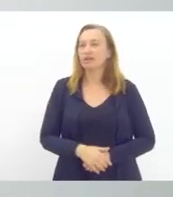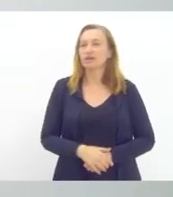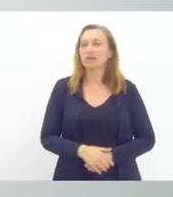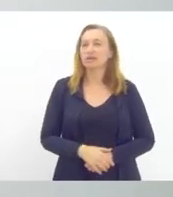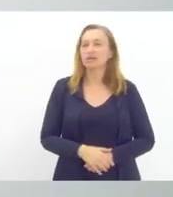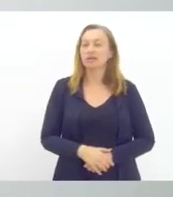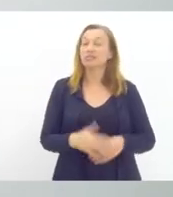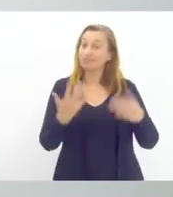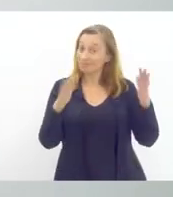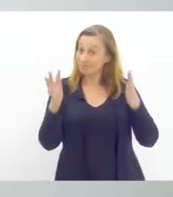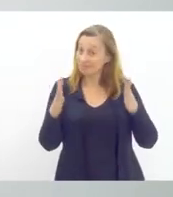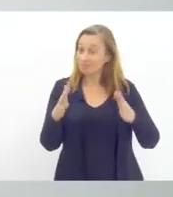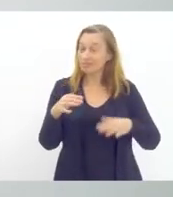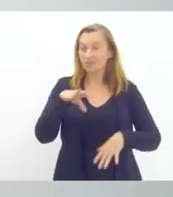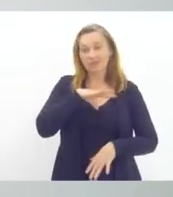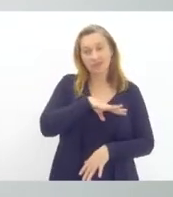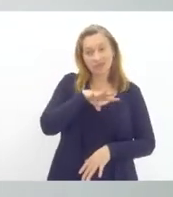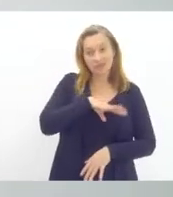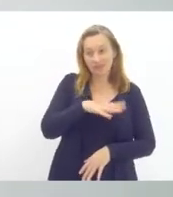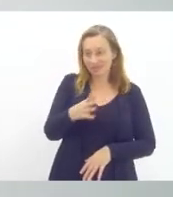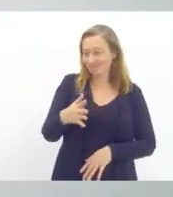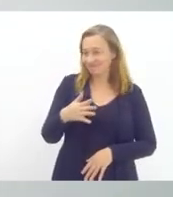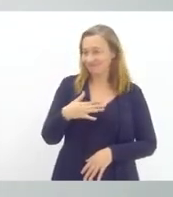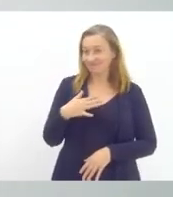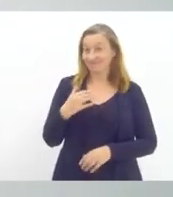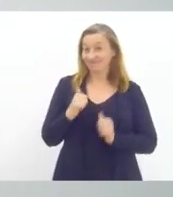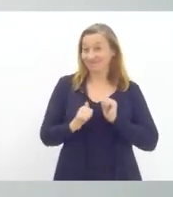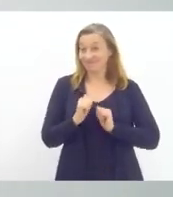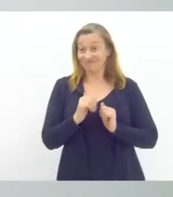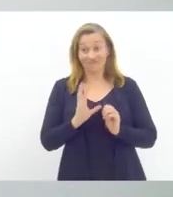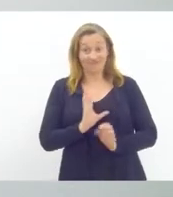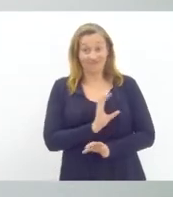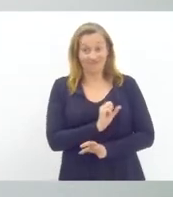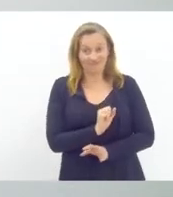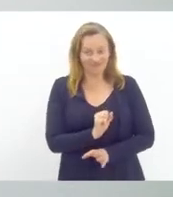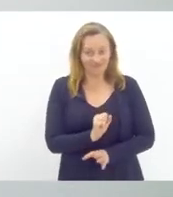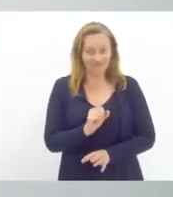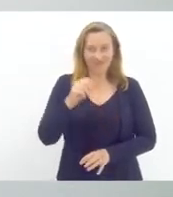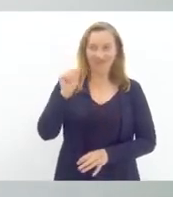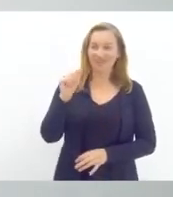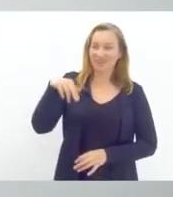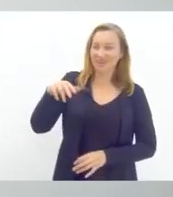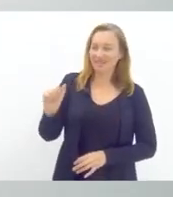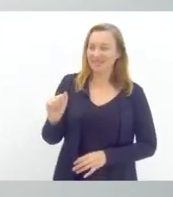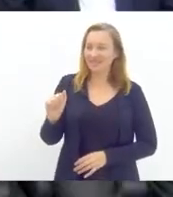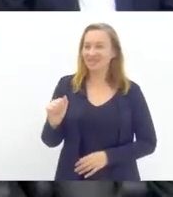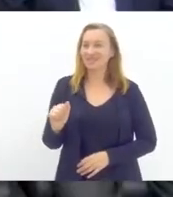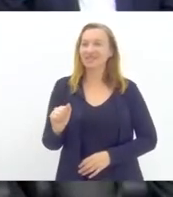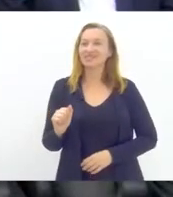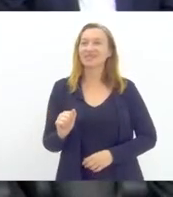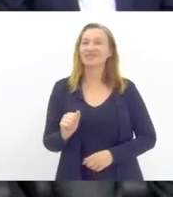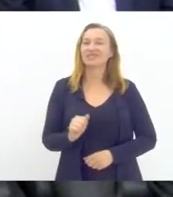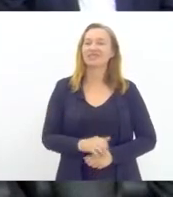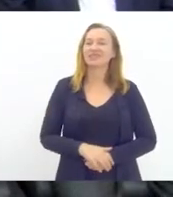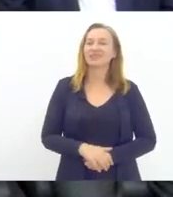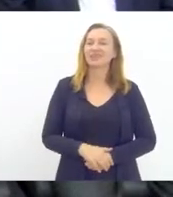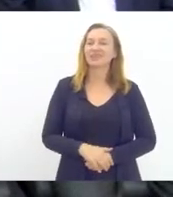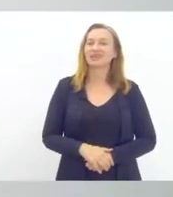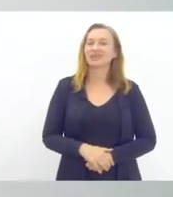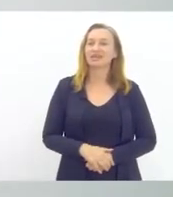saudações vascaínos que eu não resisti Ana Regina Magalhães odontóloga